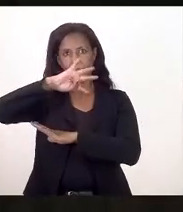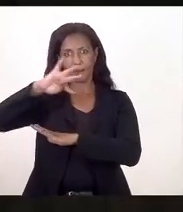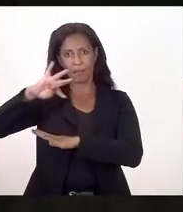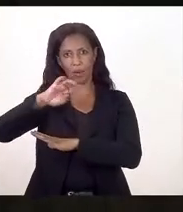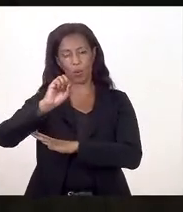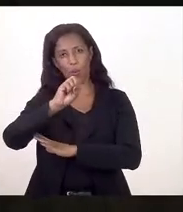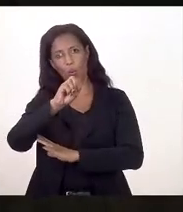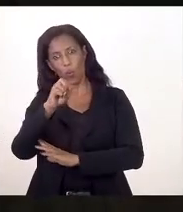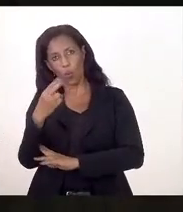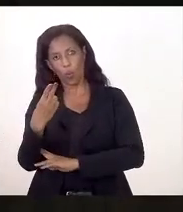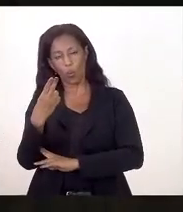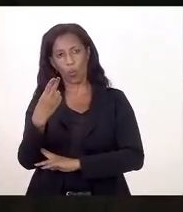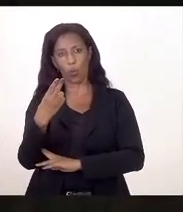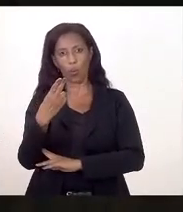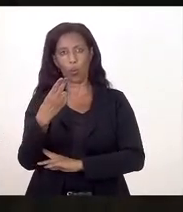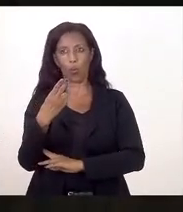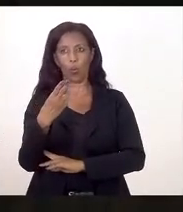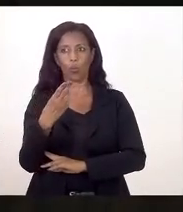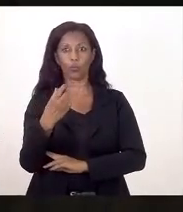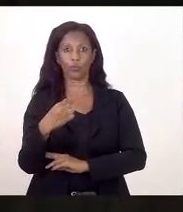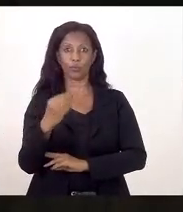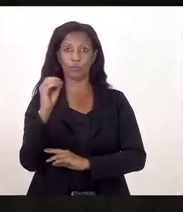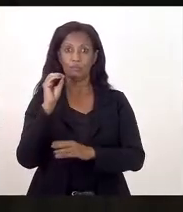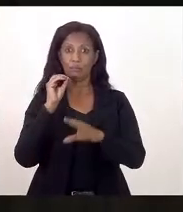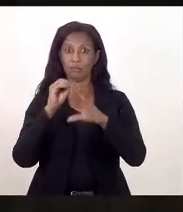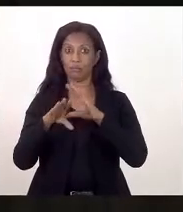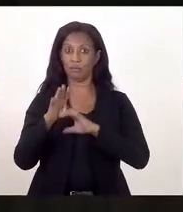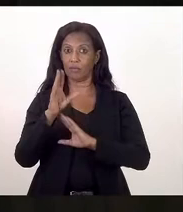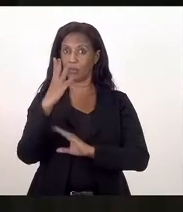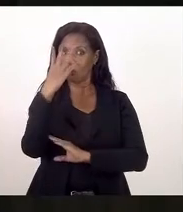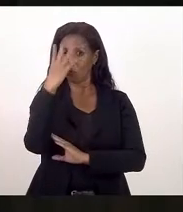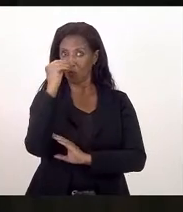tem que entrar com a fotografia no sistema.